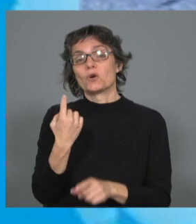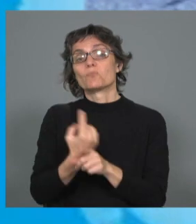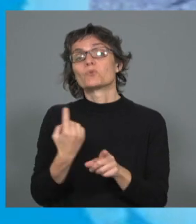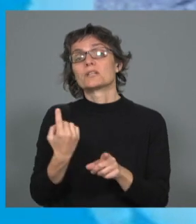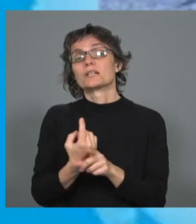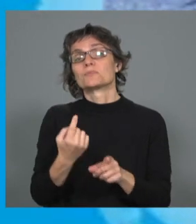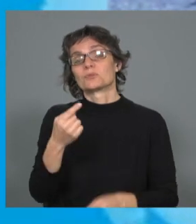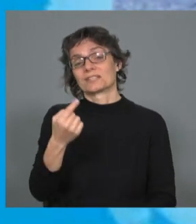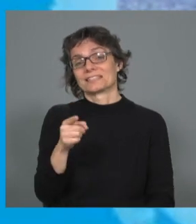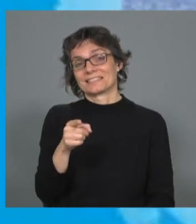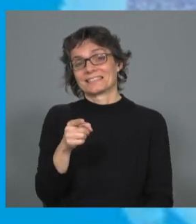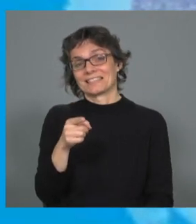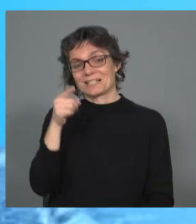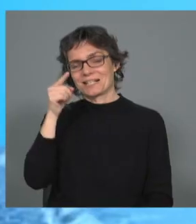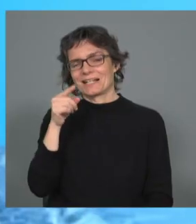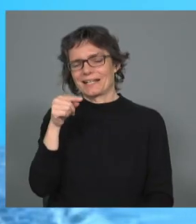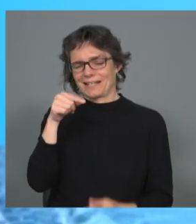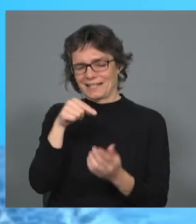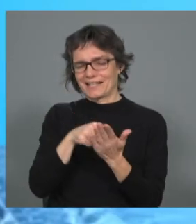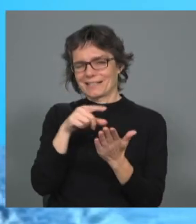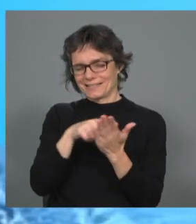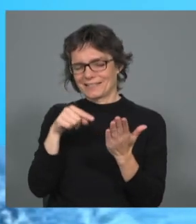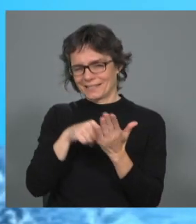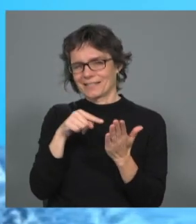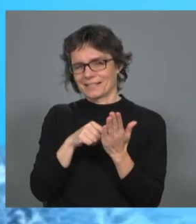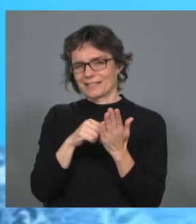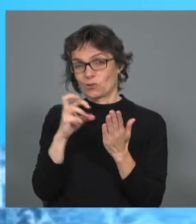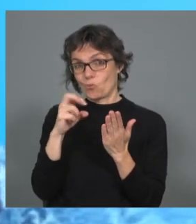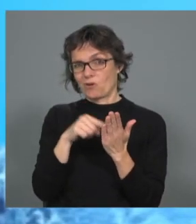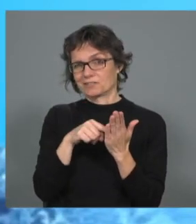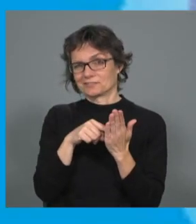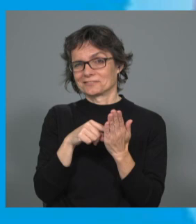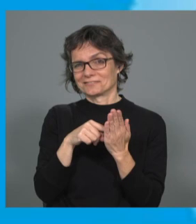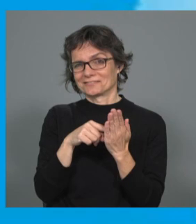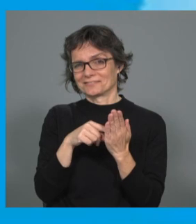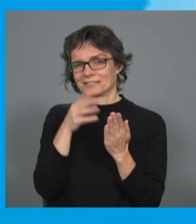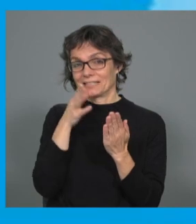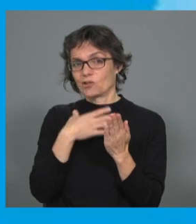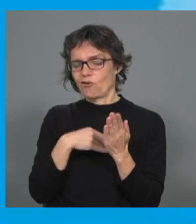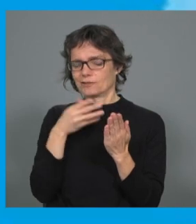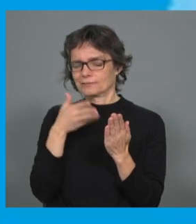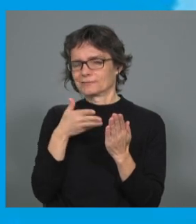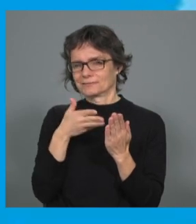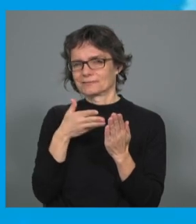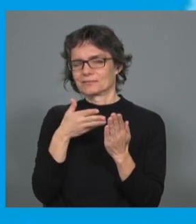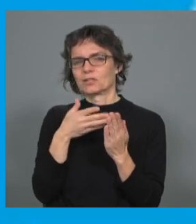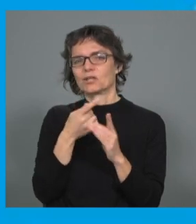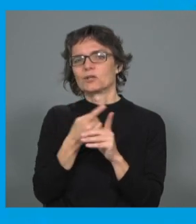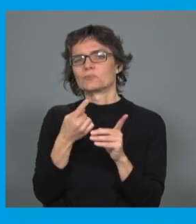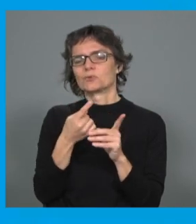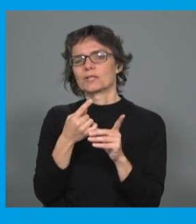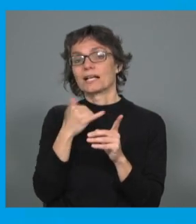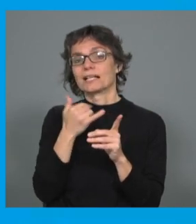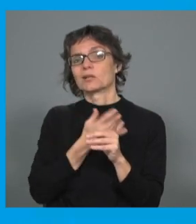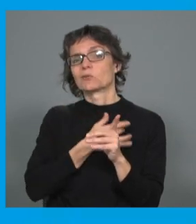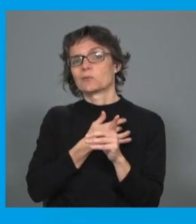mais capítulos. Tem mais, mas eu tendo muito a centrar-me no capítulo 8 e tem mais. E, de facto, a questão da alegria do amor